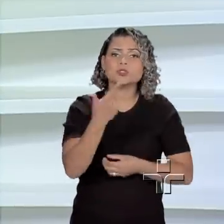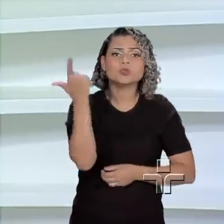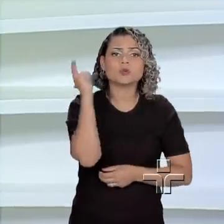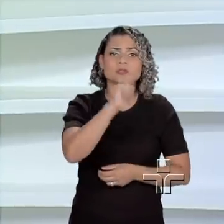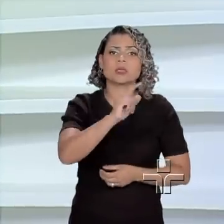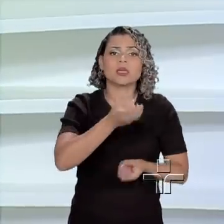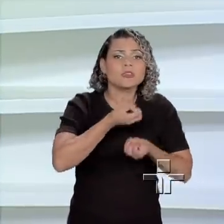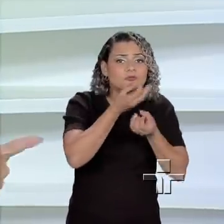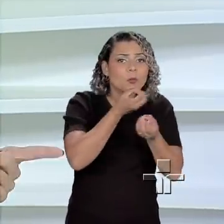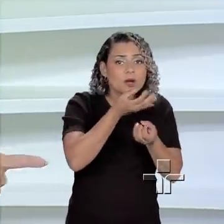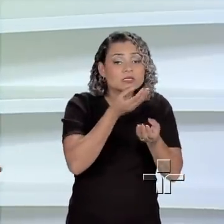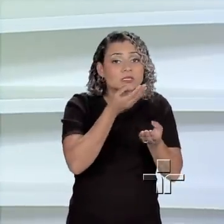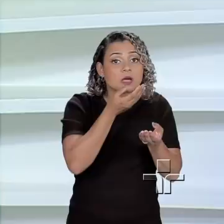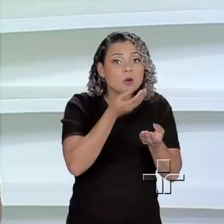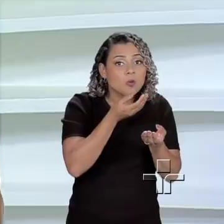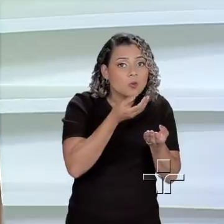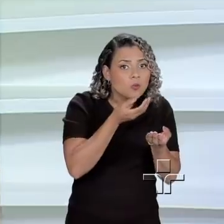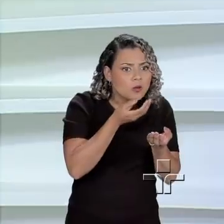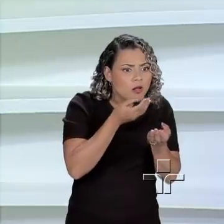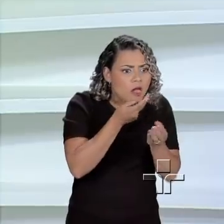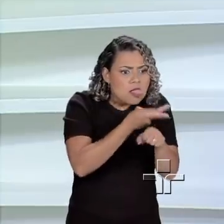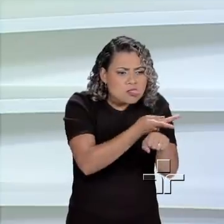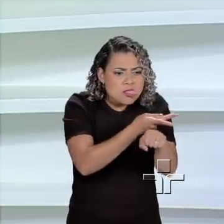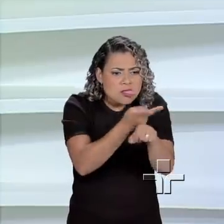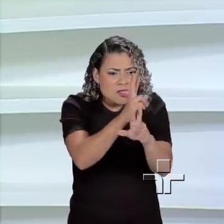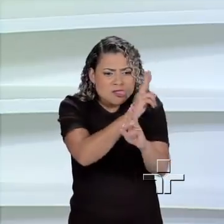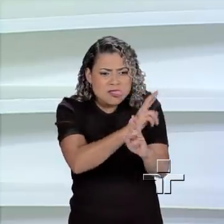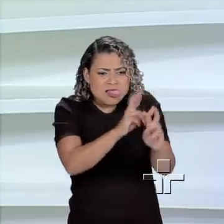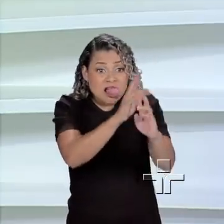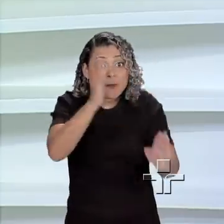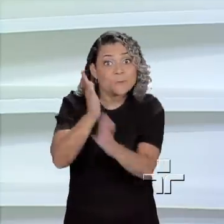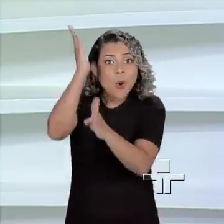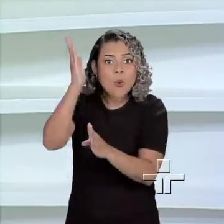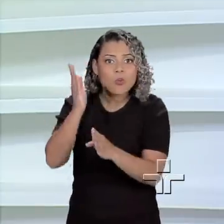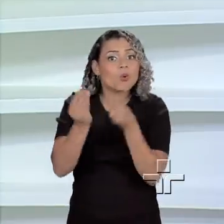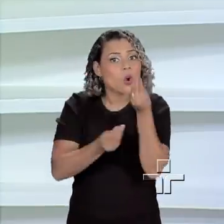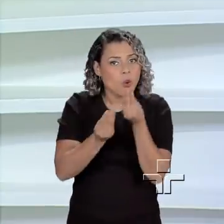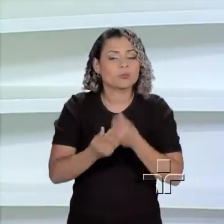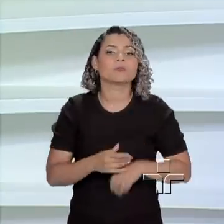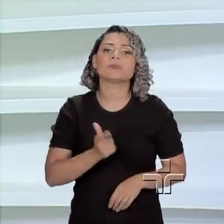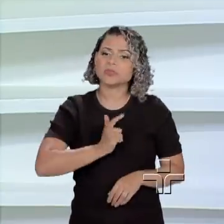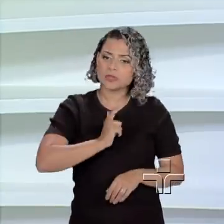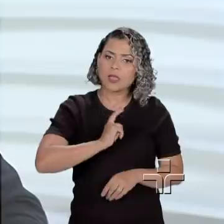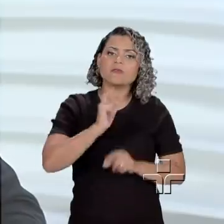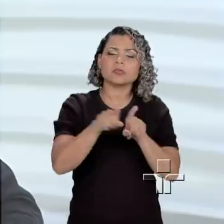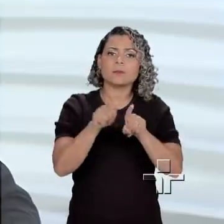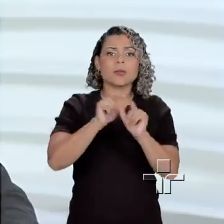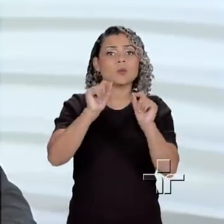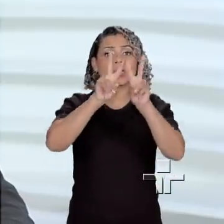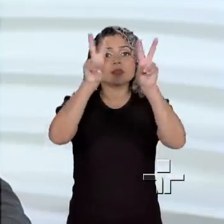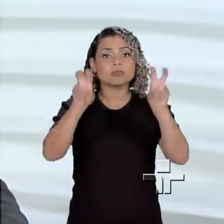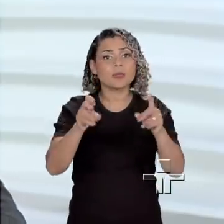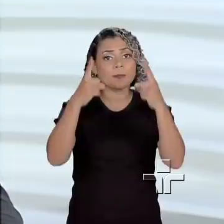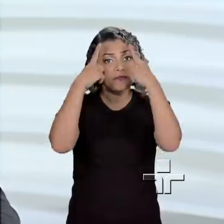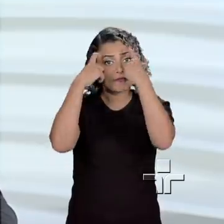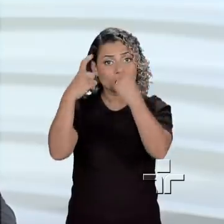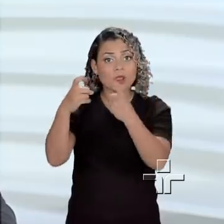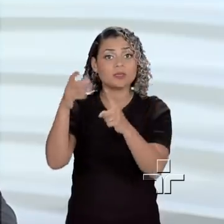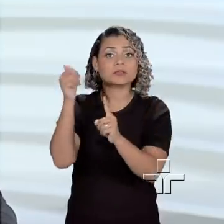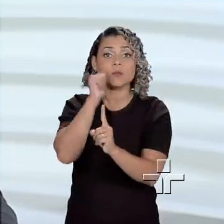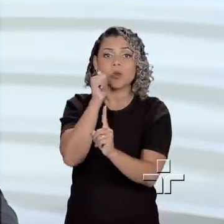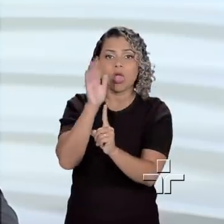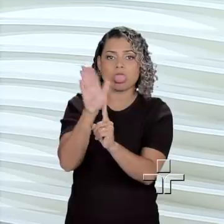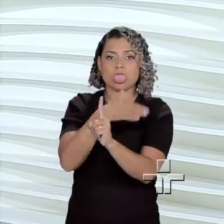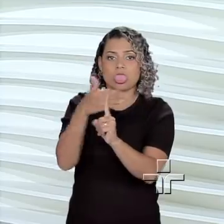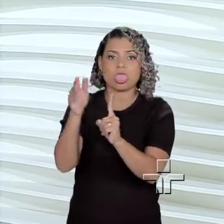para mapear. Tem uma pesquisa bem interessante também, não sei se foi o Instituto Avon que fez, para falar sobre violência contra as mulheres nas